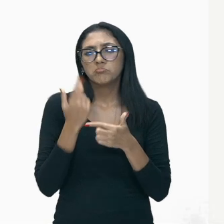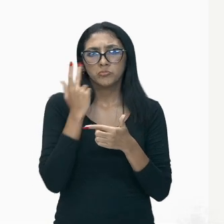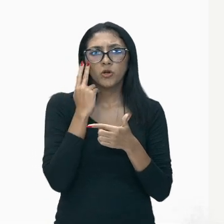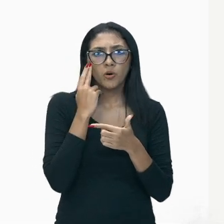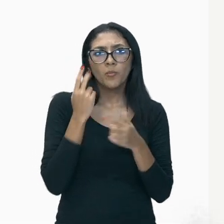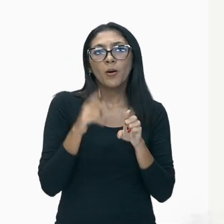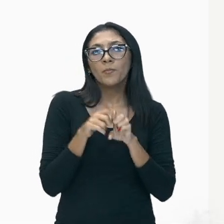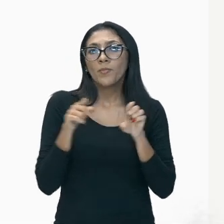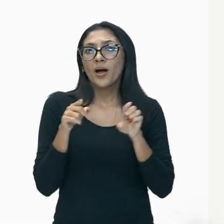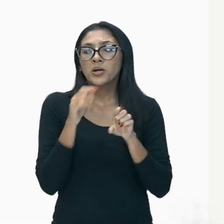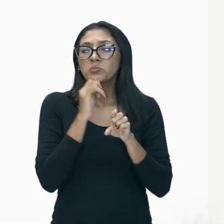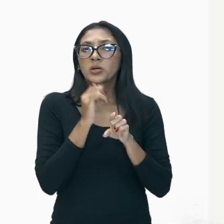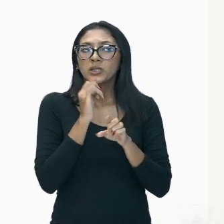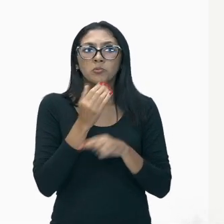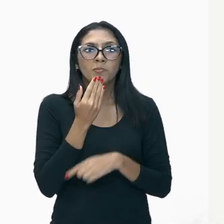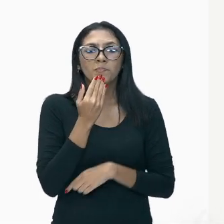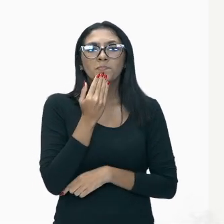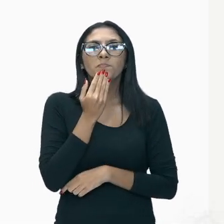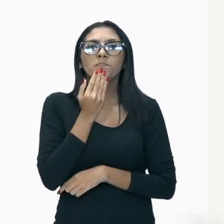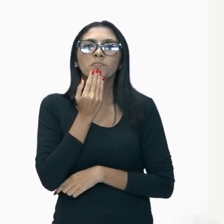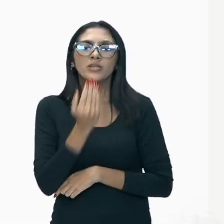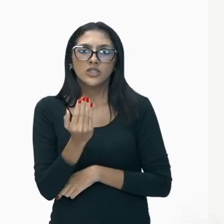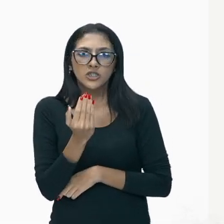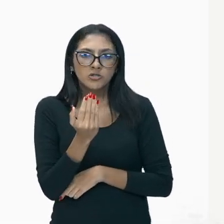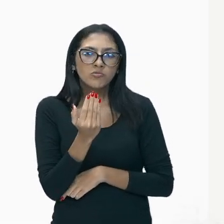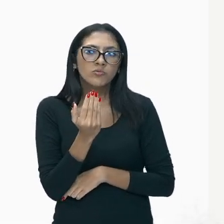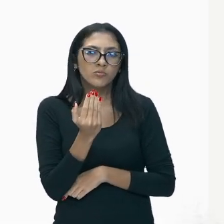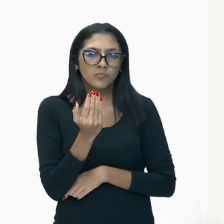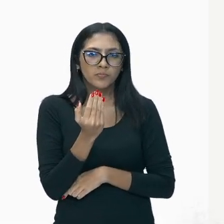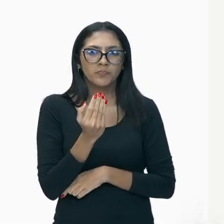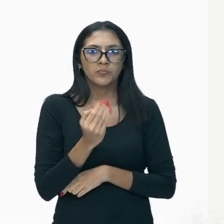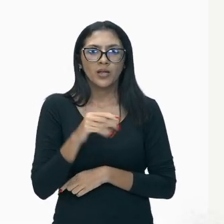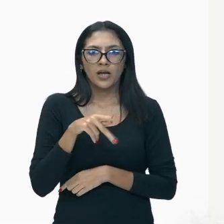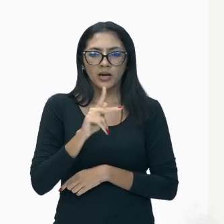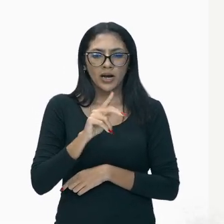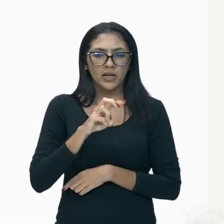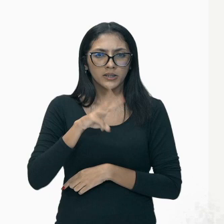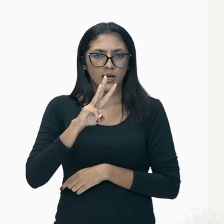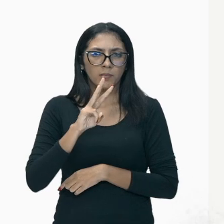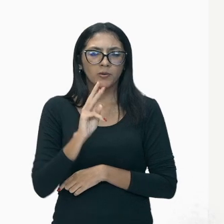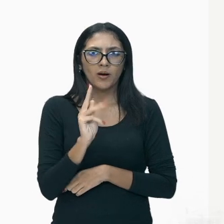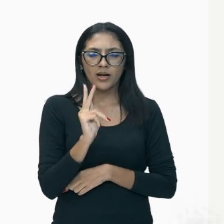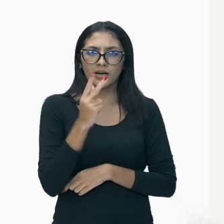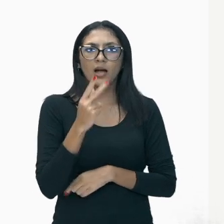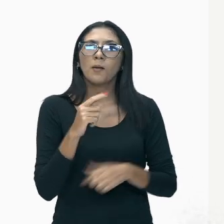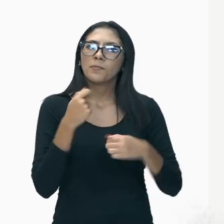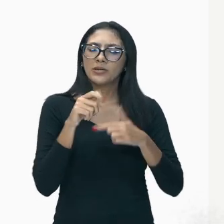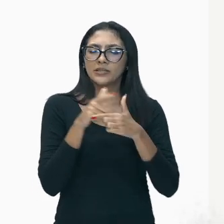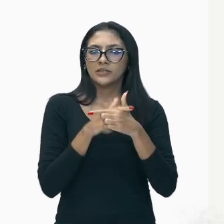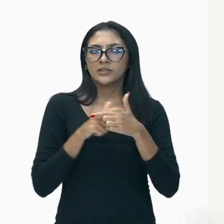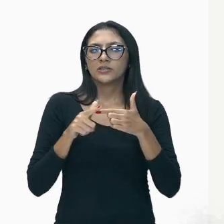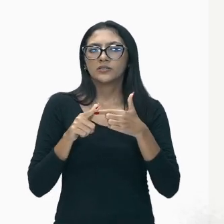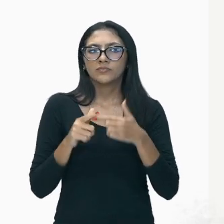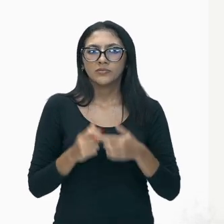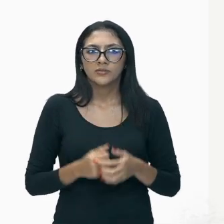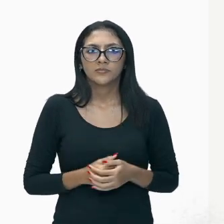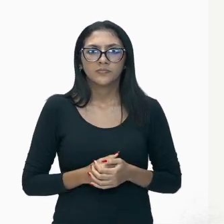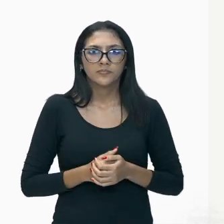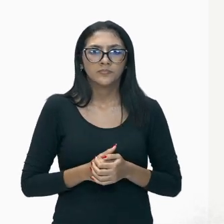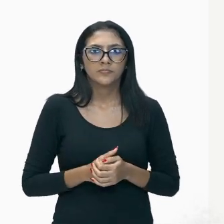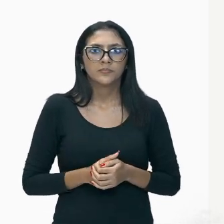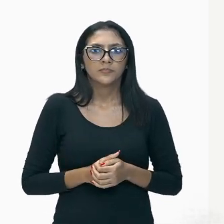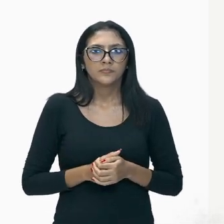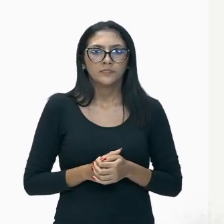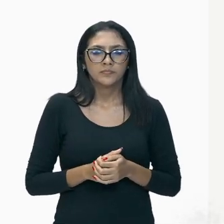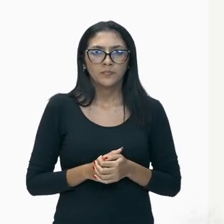em quilowatt-hora, eu divido tudo por 1000. E se eu quisesse dividir a potência, estava